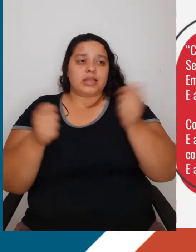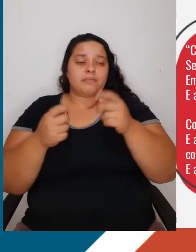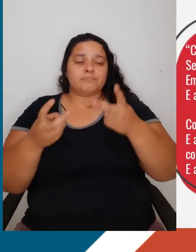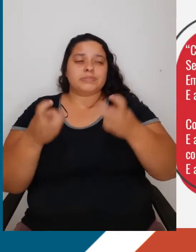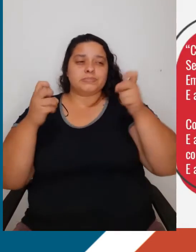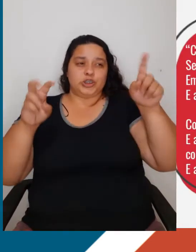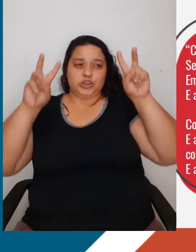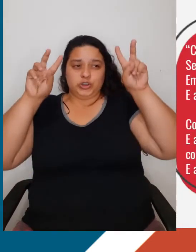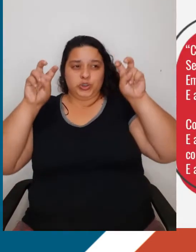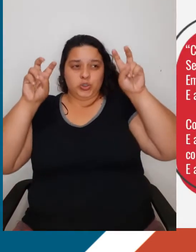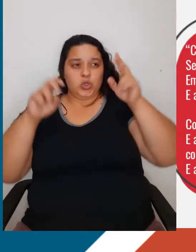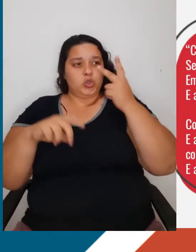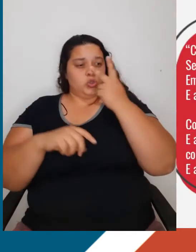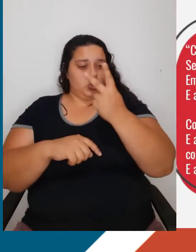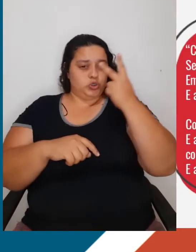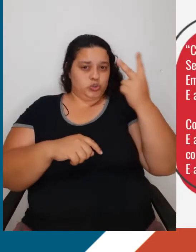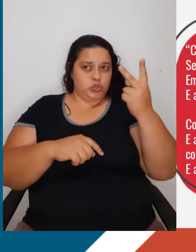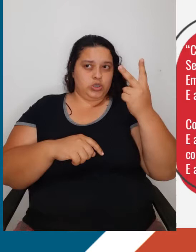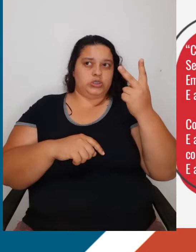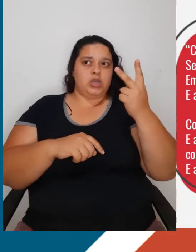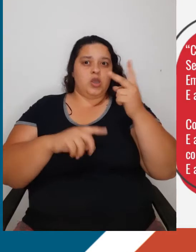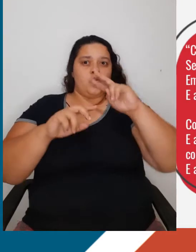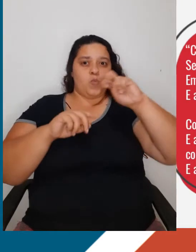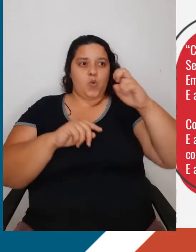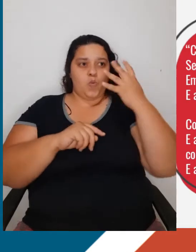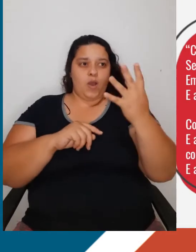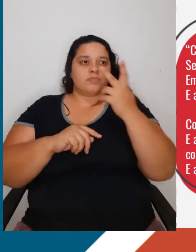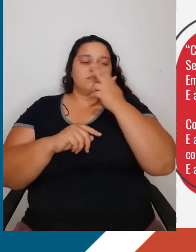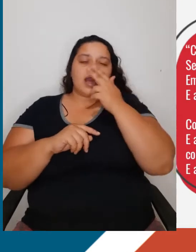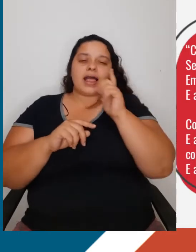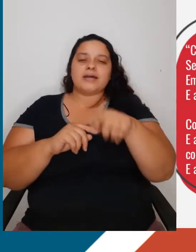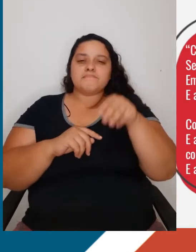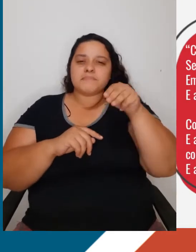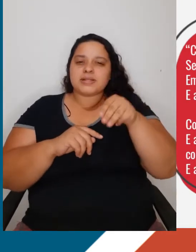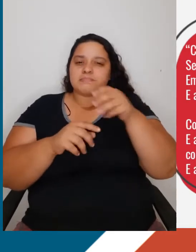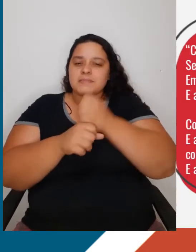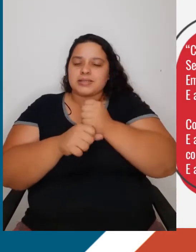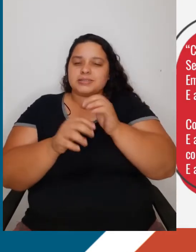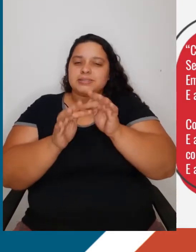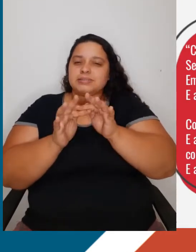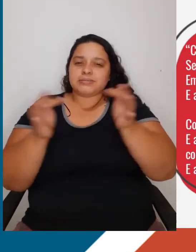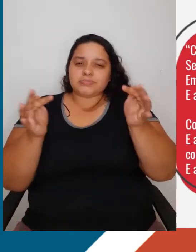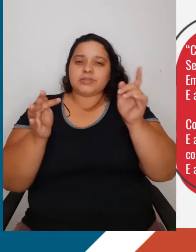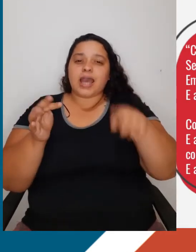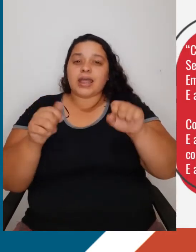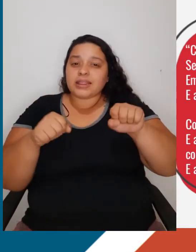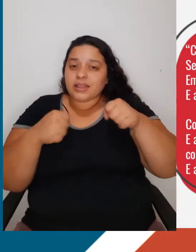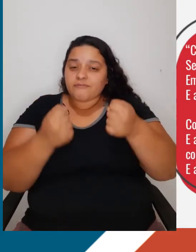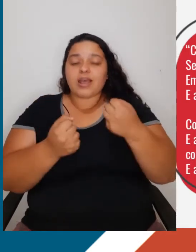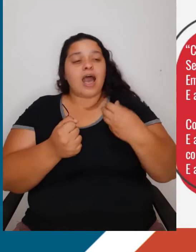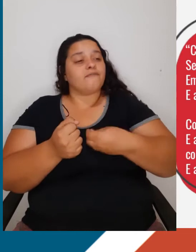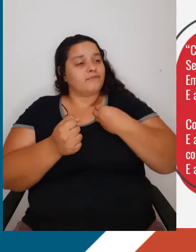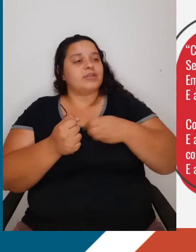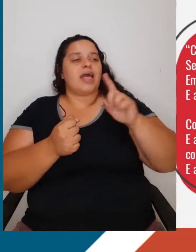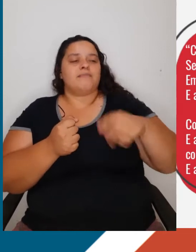perceber, logo no título do poema, 2 e 2 são 4, uma operação matemática simples que traduz uma certeza, a defesa de que a